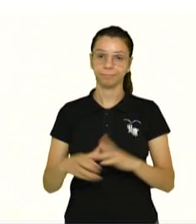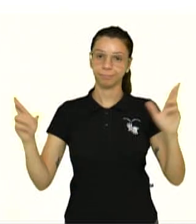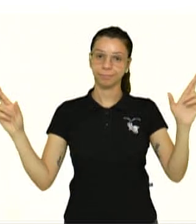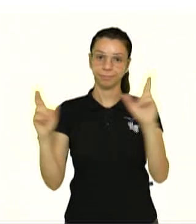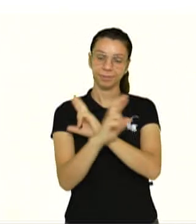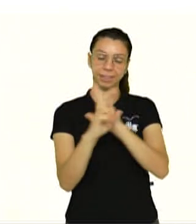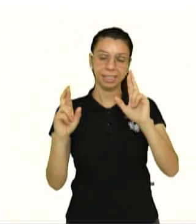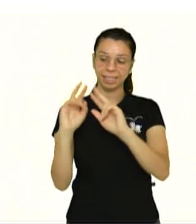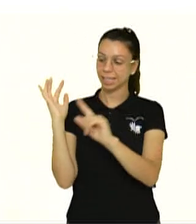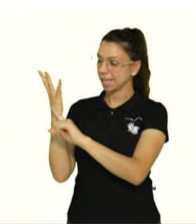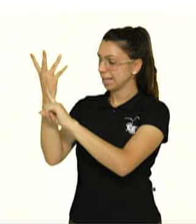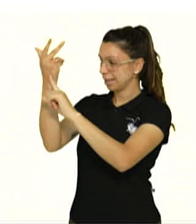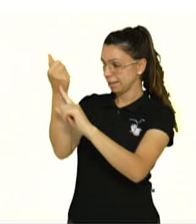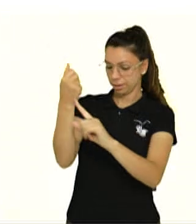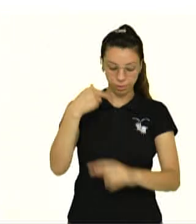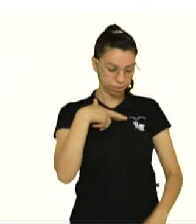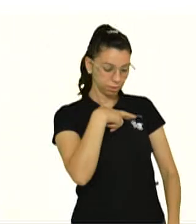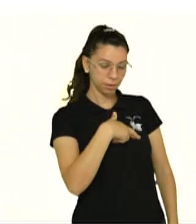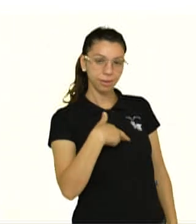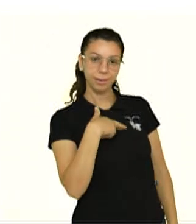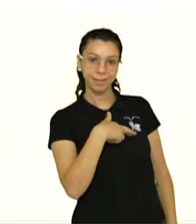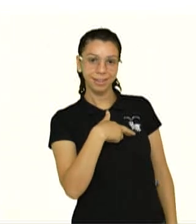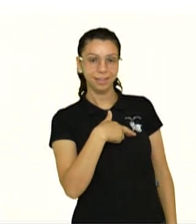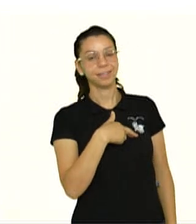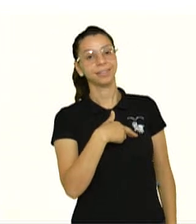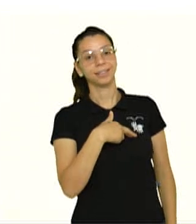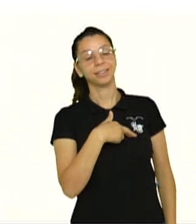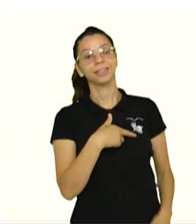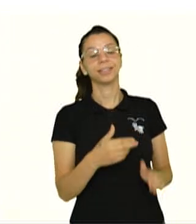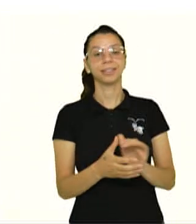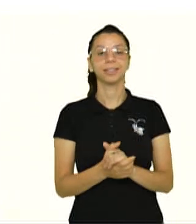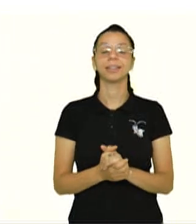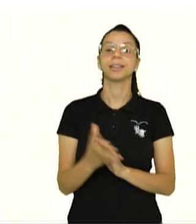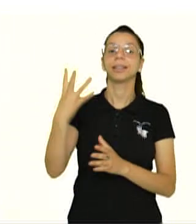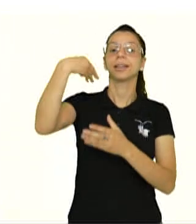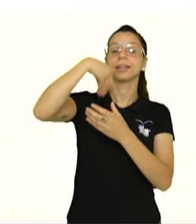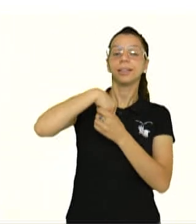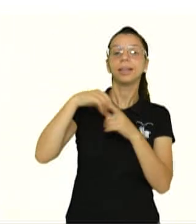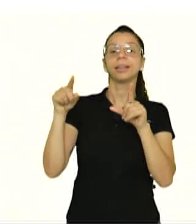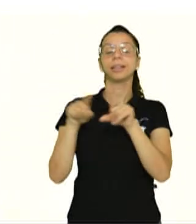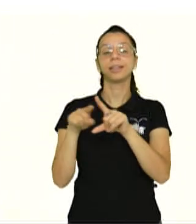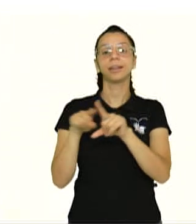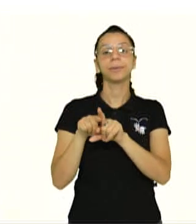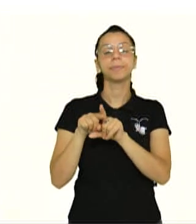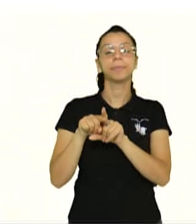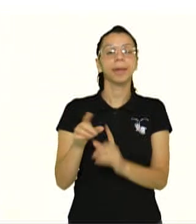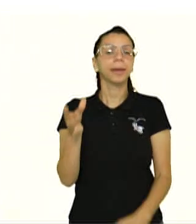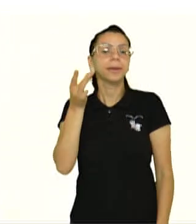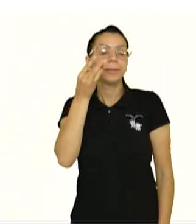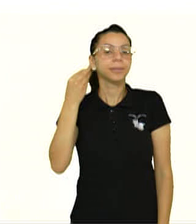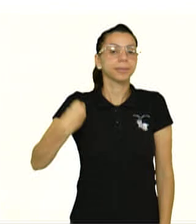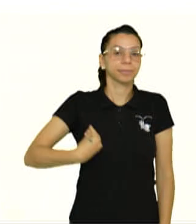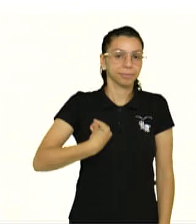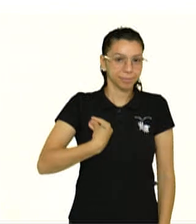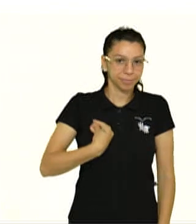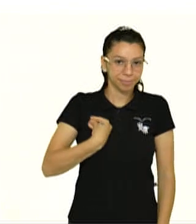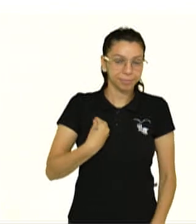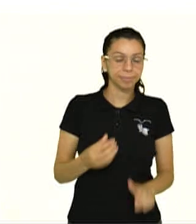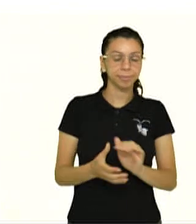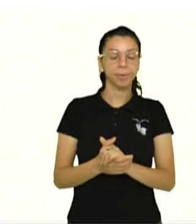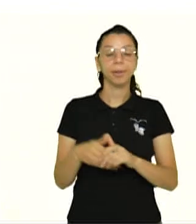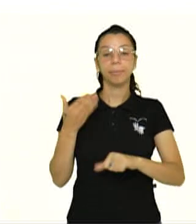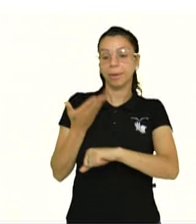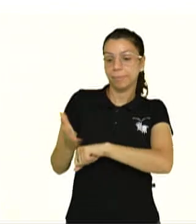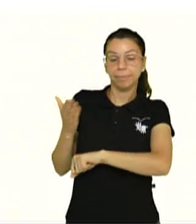arte romântica com as tendências empirista e existencialista e praticar estes